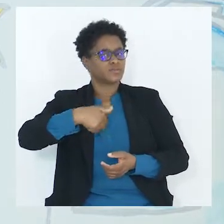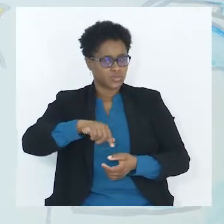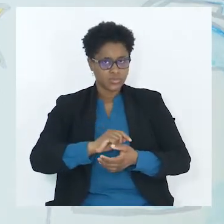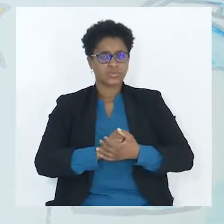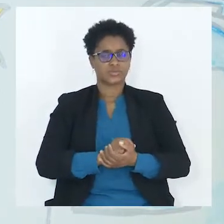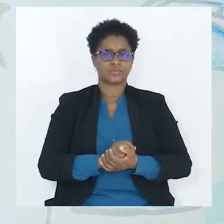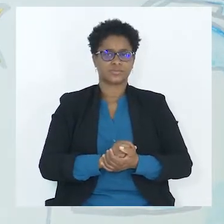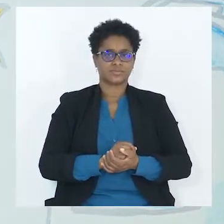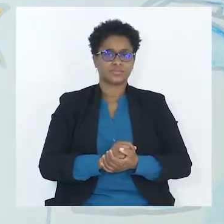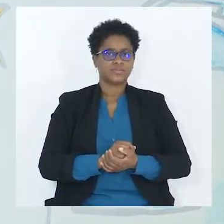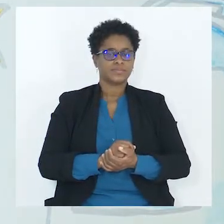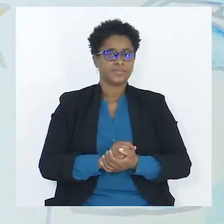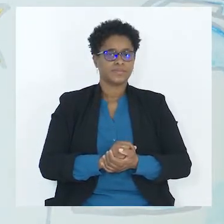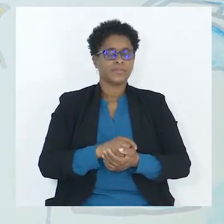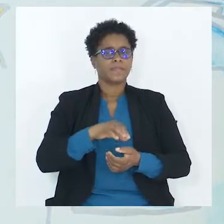Importa-nos